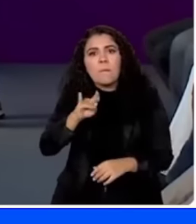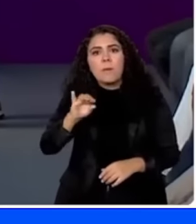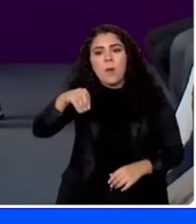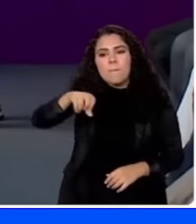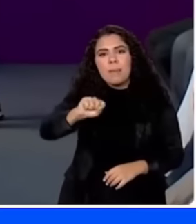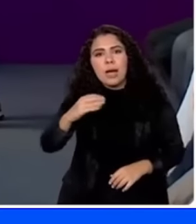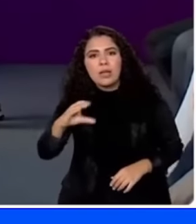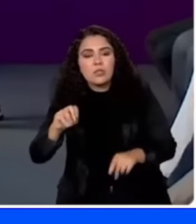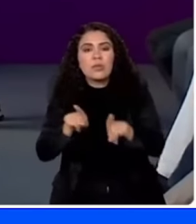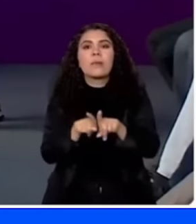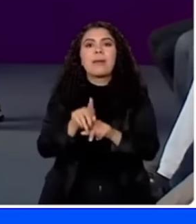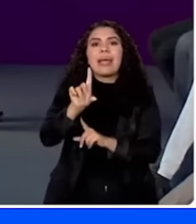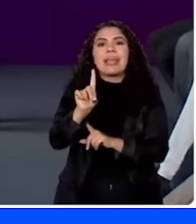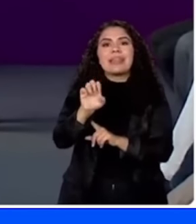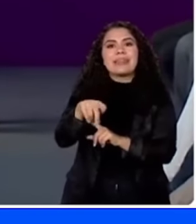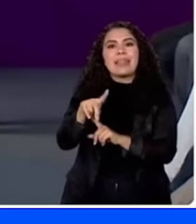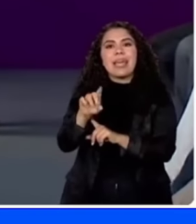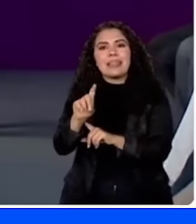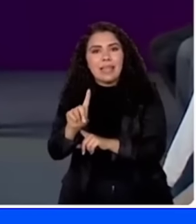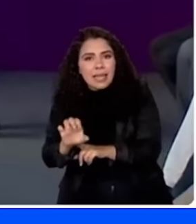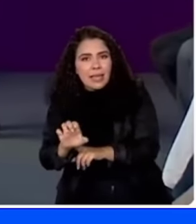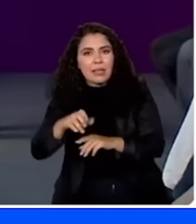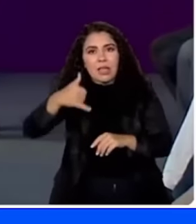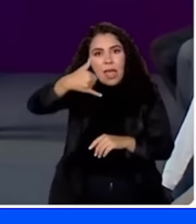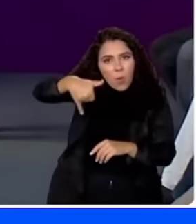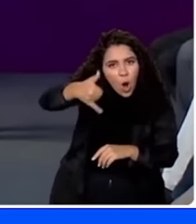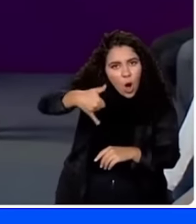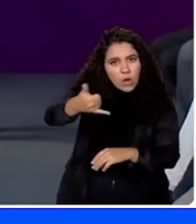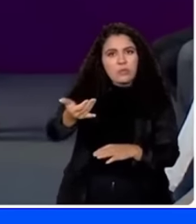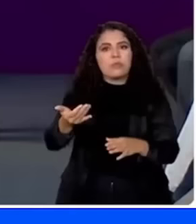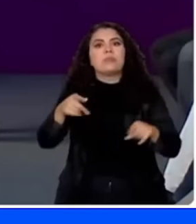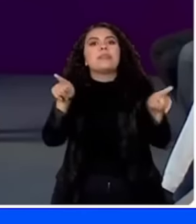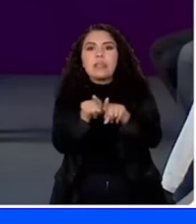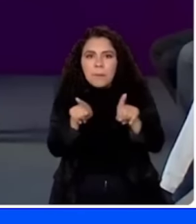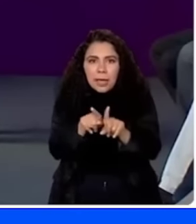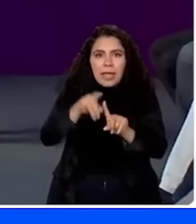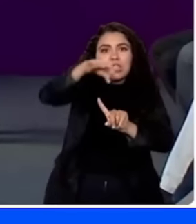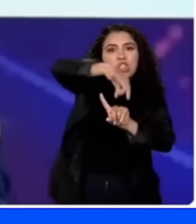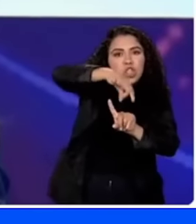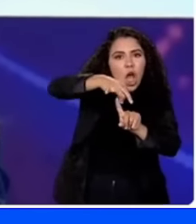do dendê, a gente pode produzir de muita coisa, mas inclusive da soja.